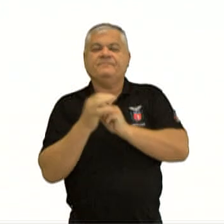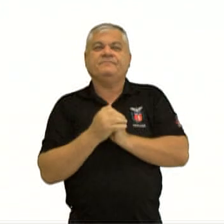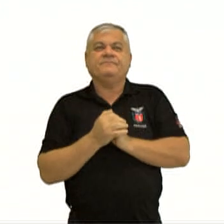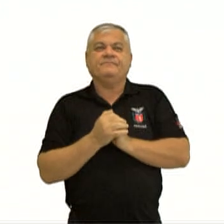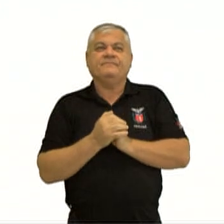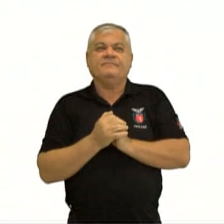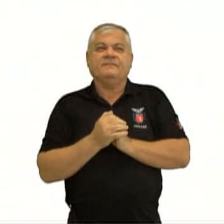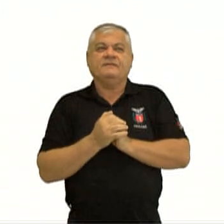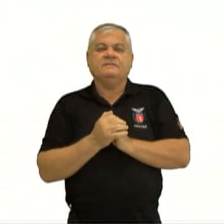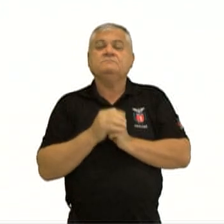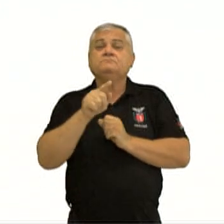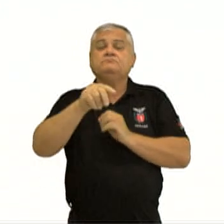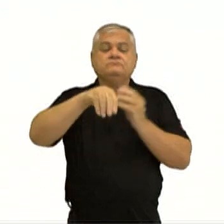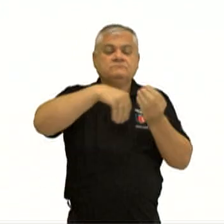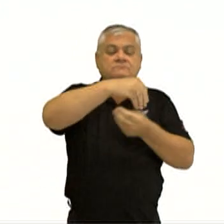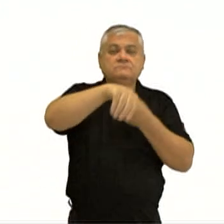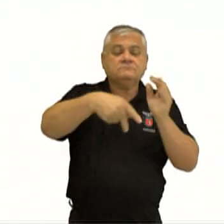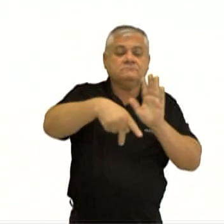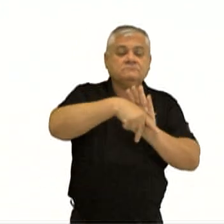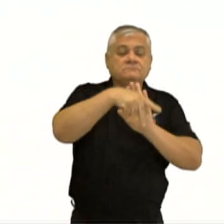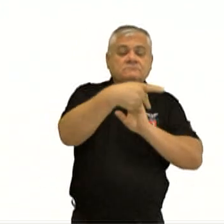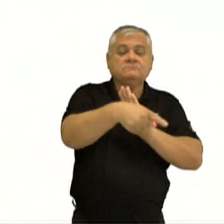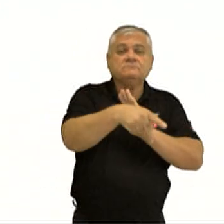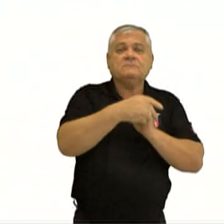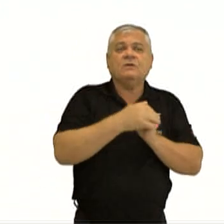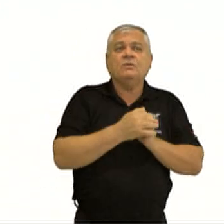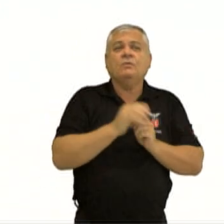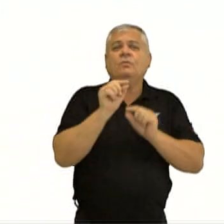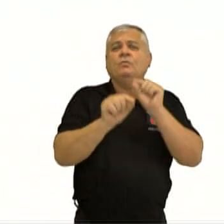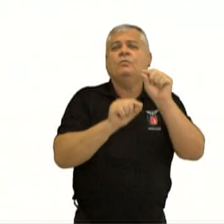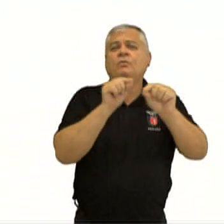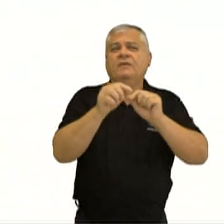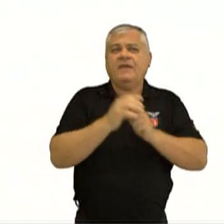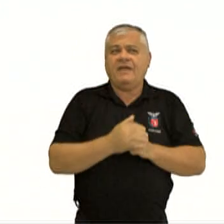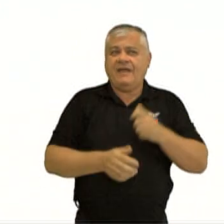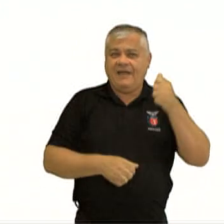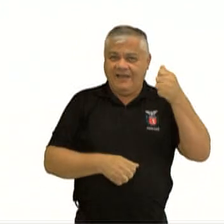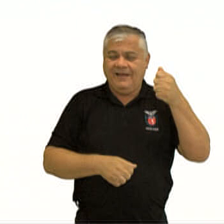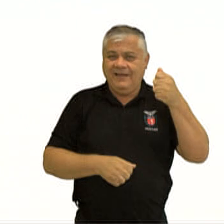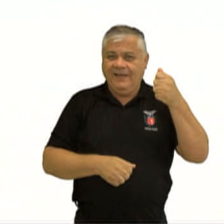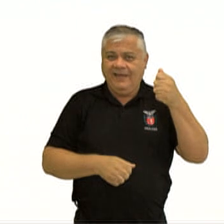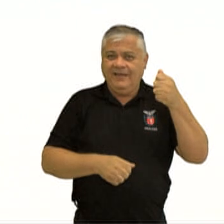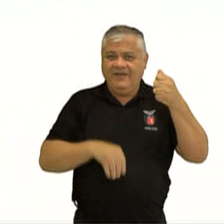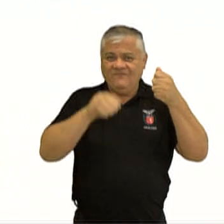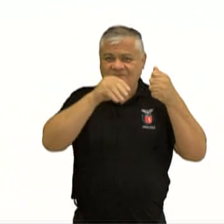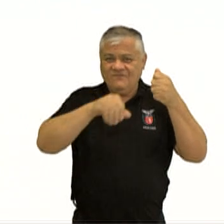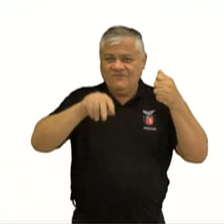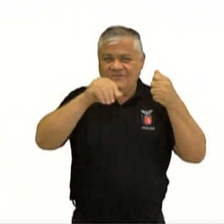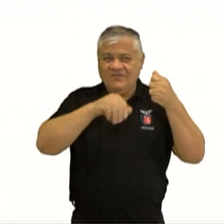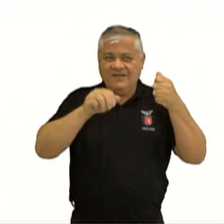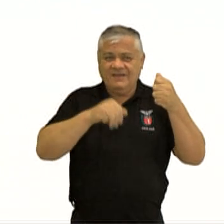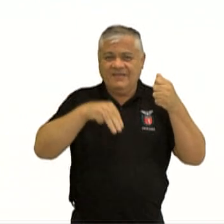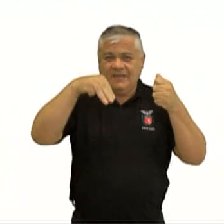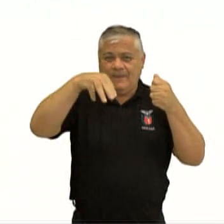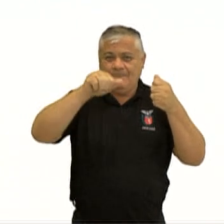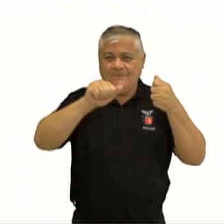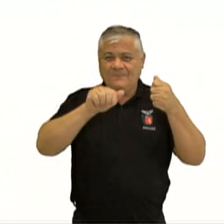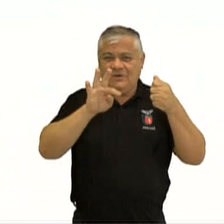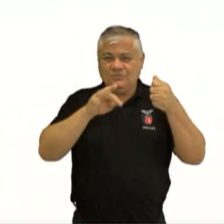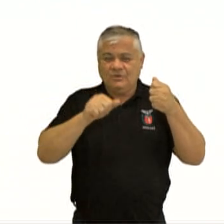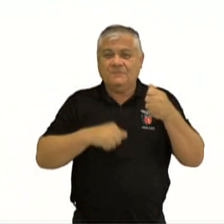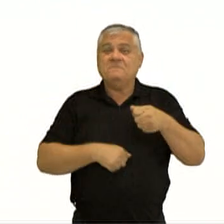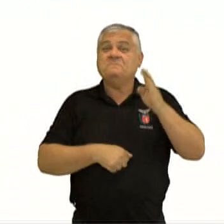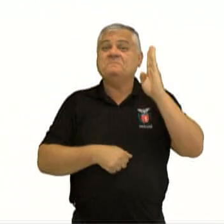As substâncias resultantes do processo representado são: letra A, amido e mitose e maltose; letra